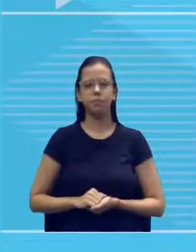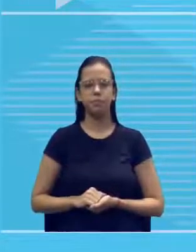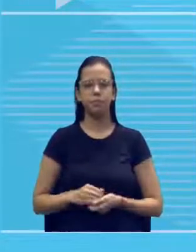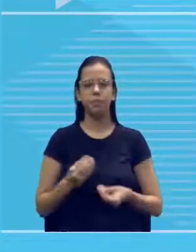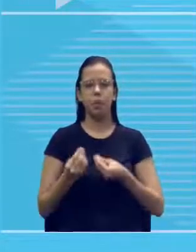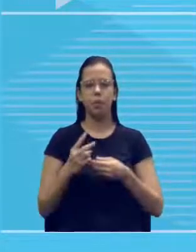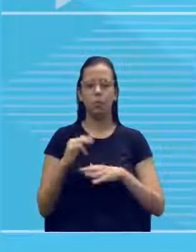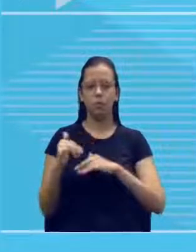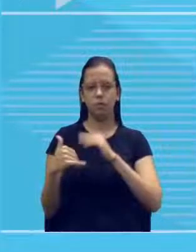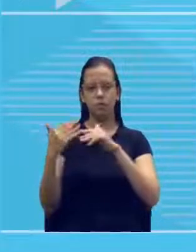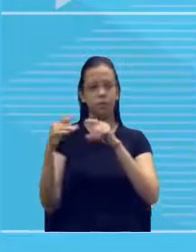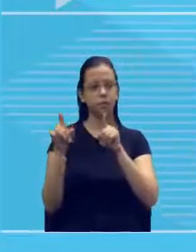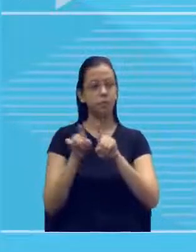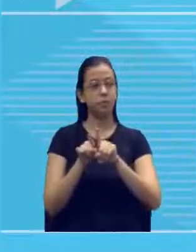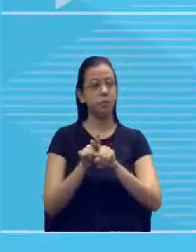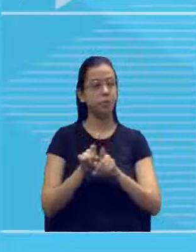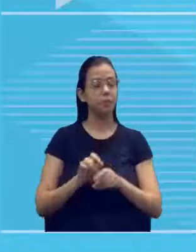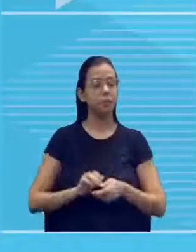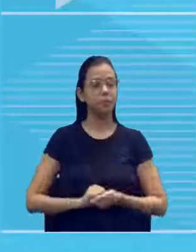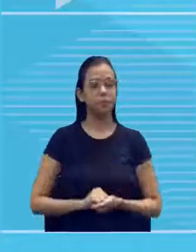foram evoluindo também.